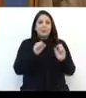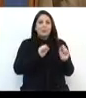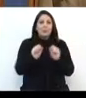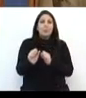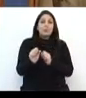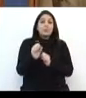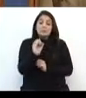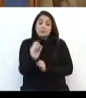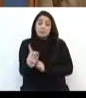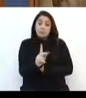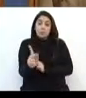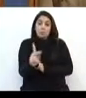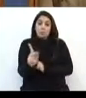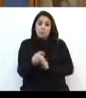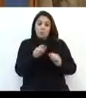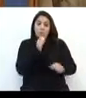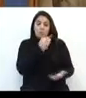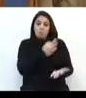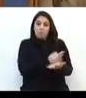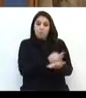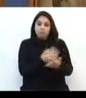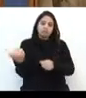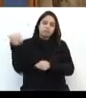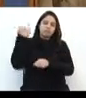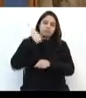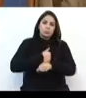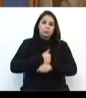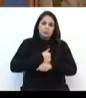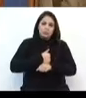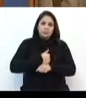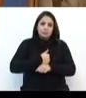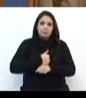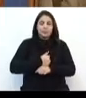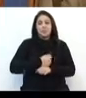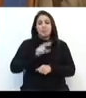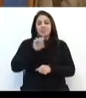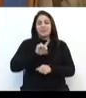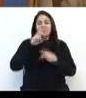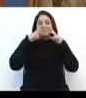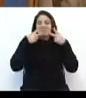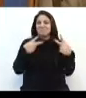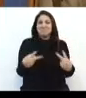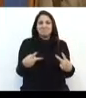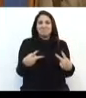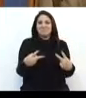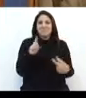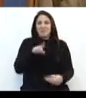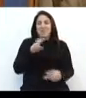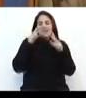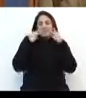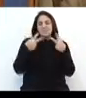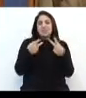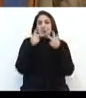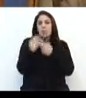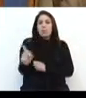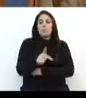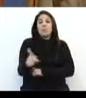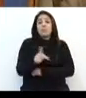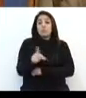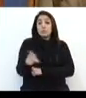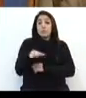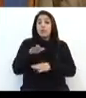na ausência de uma professora, assumir a turma, e não são reconhecidas, como professoras